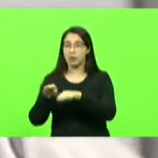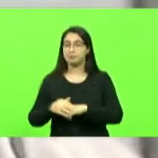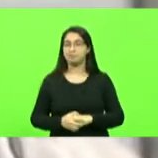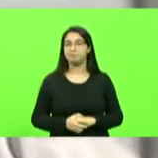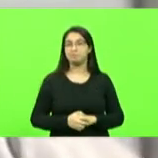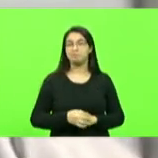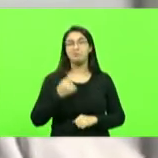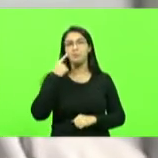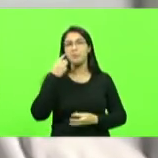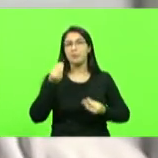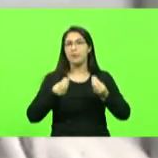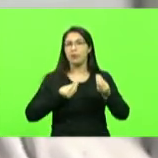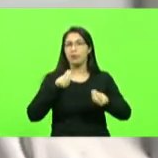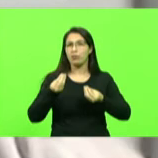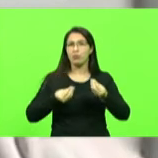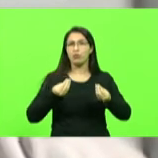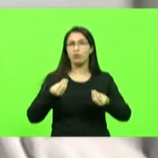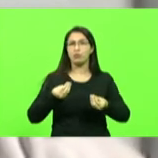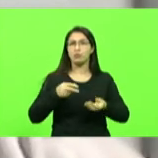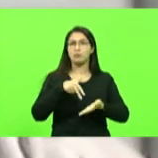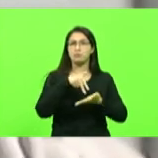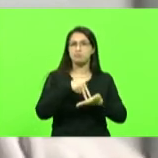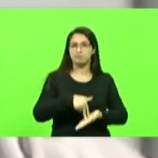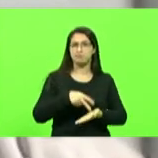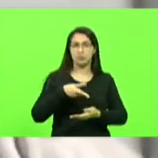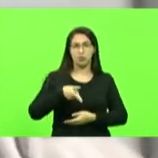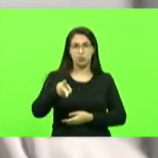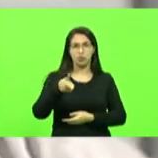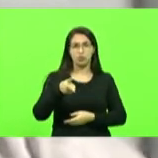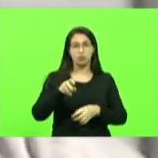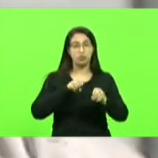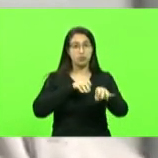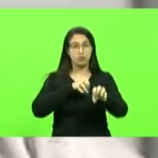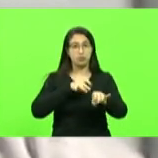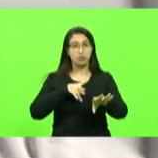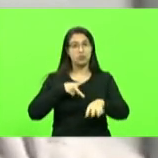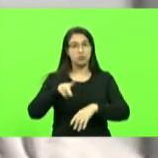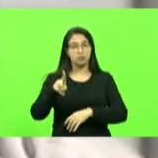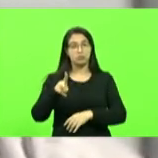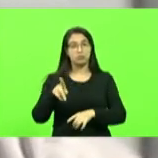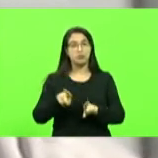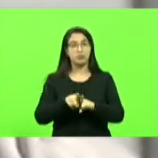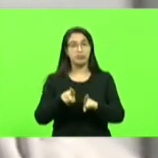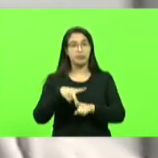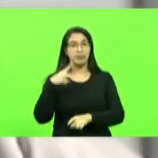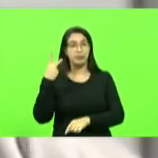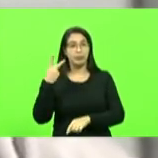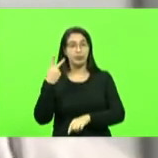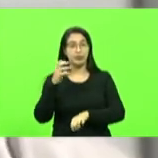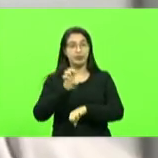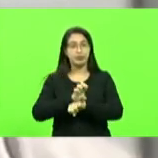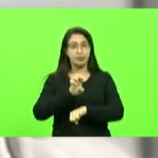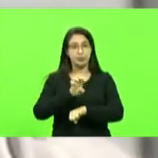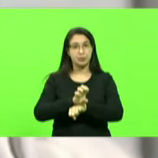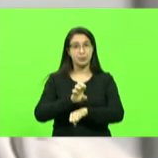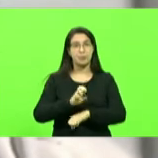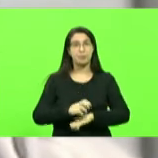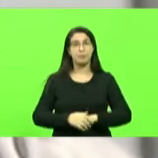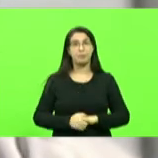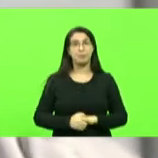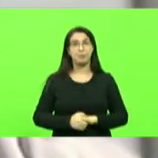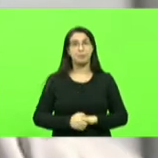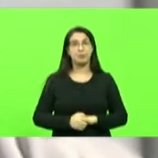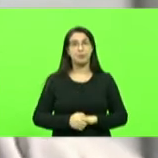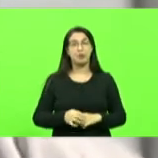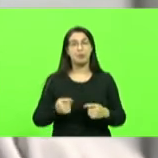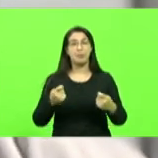do SUAS, pois temos uma política nacional de educação permanente e uma política estadual também. Isso precisa sair